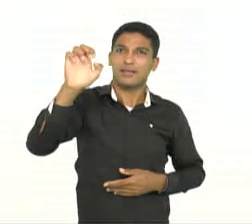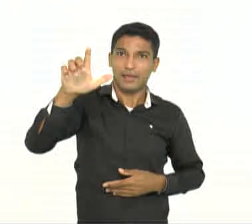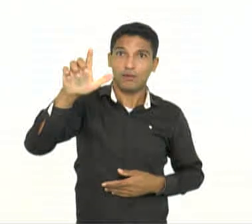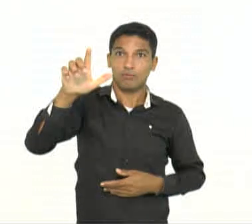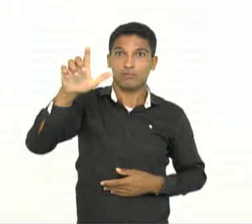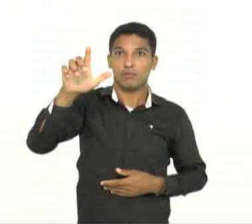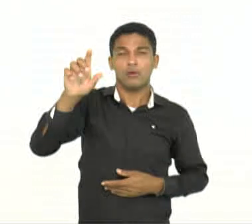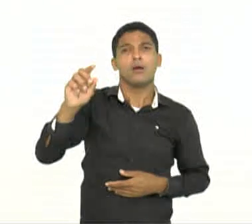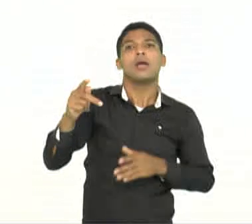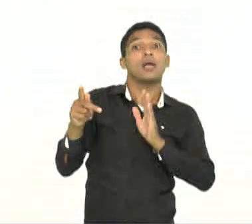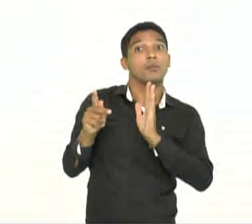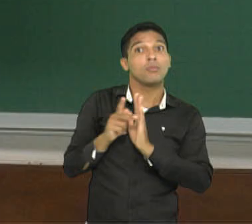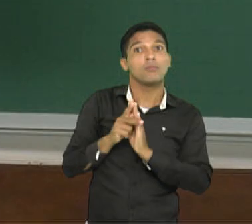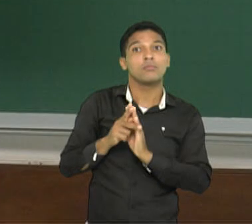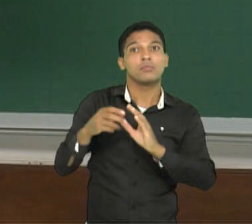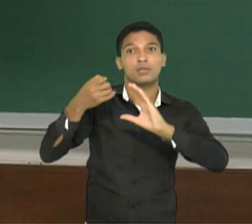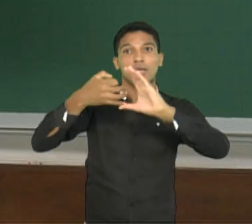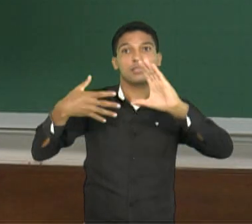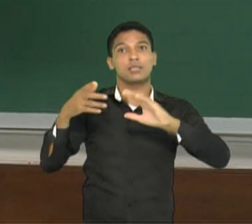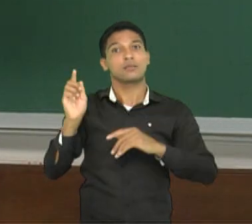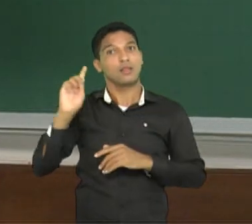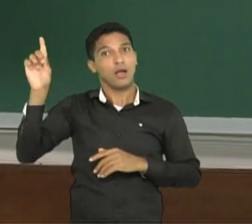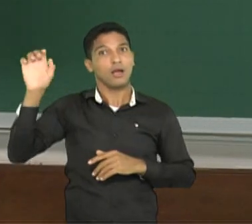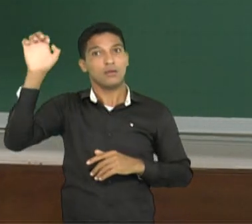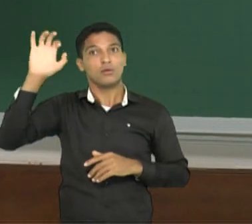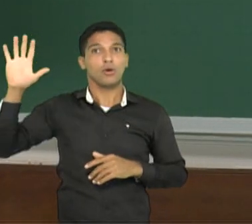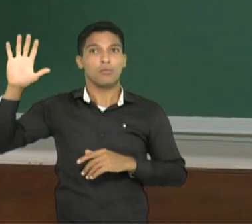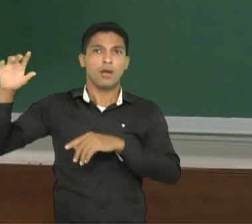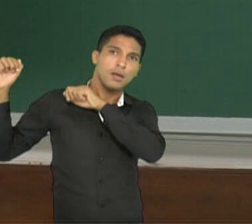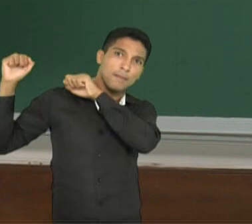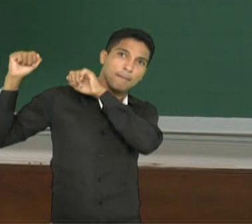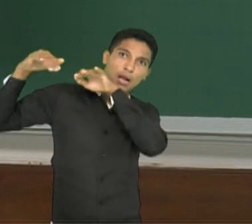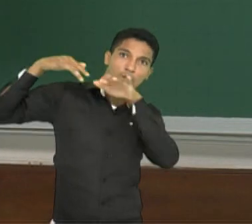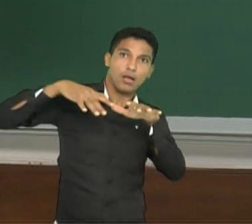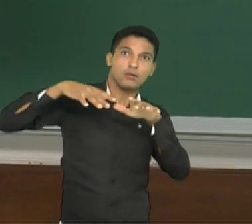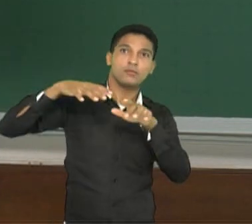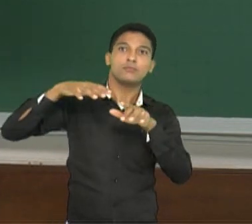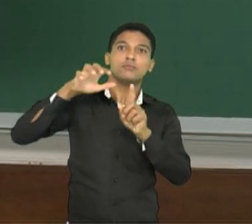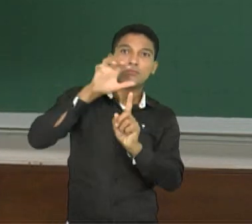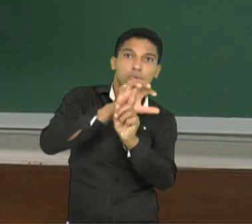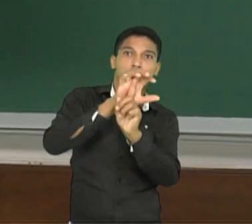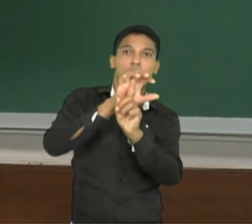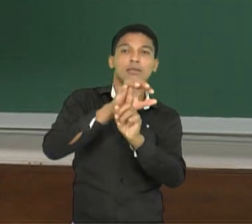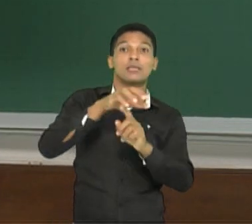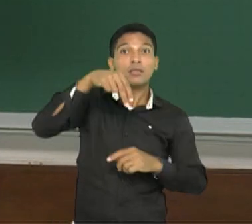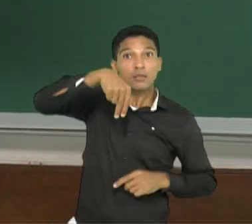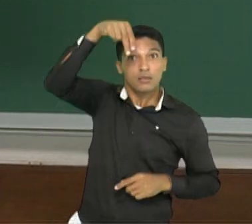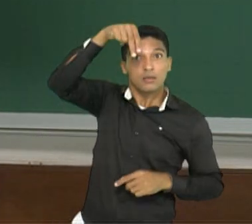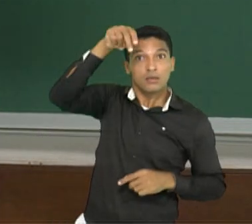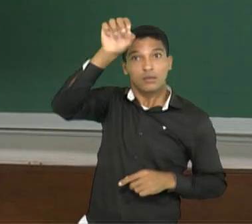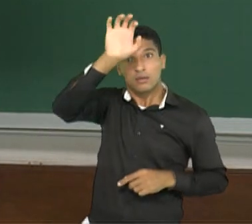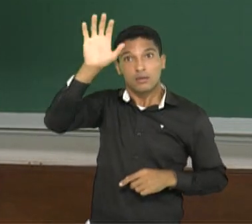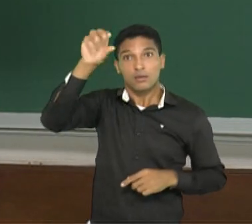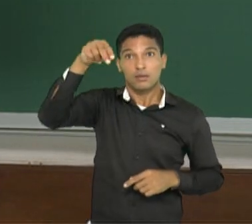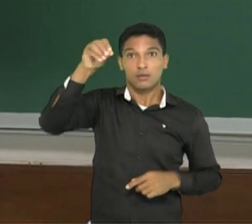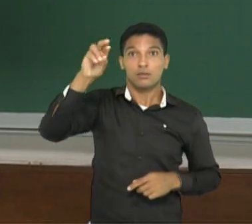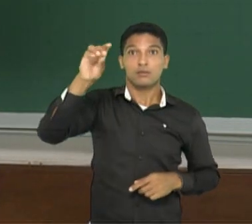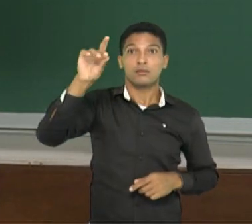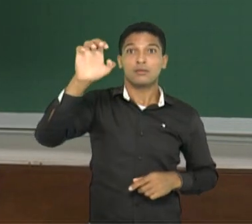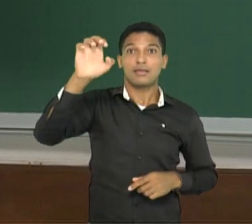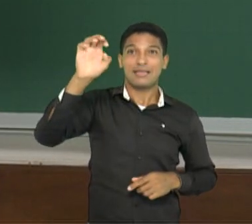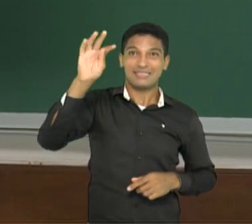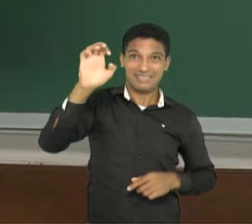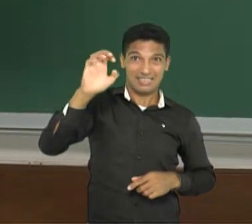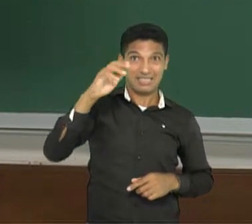europeus, dos colonizadores, e que se firmou ali na região Nordeste e hoje faz parte da expressão cultural daquela região.